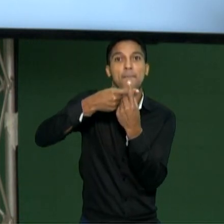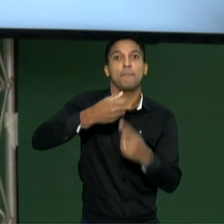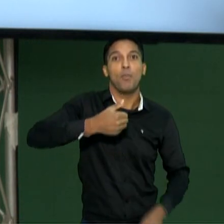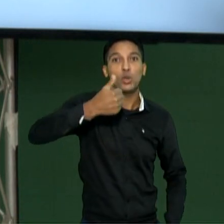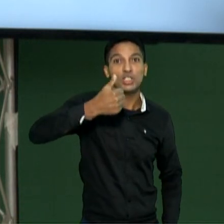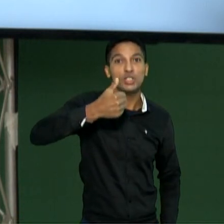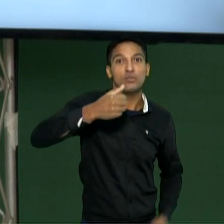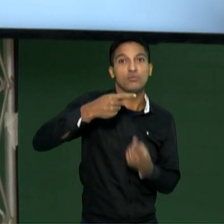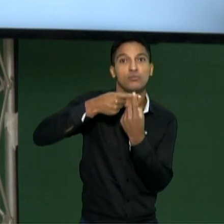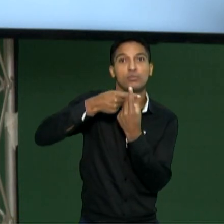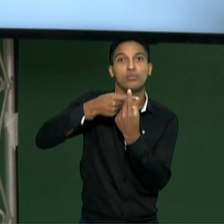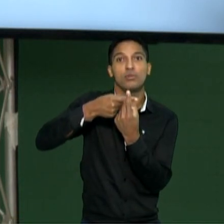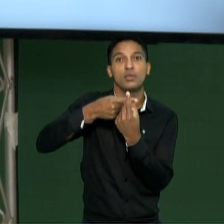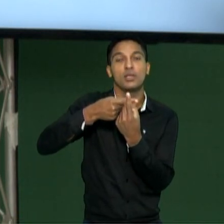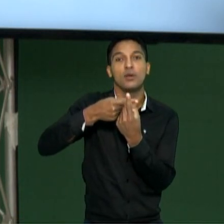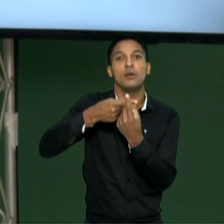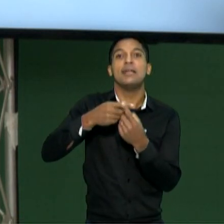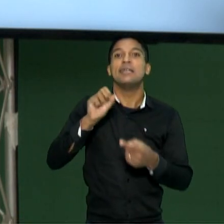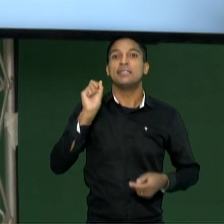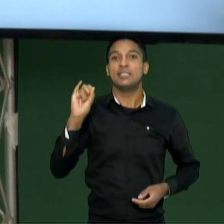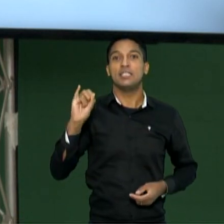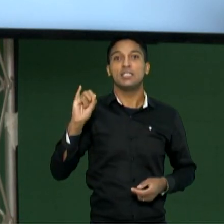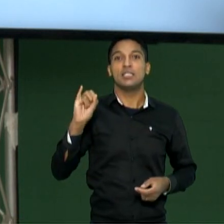meu lucro sendo zero, beleza?